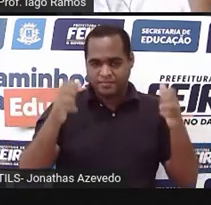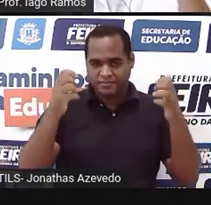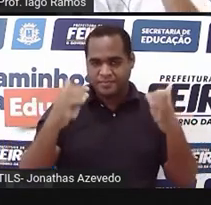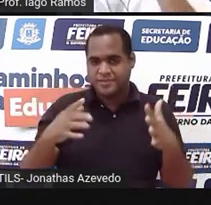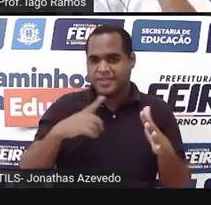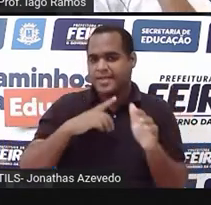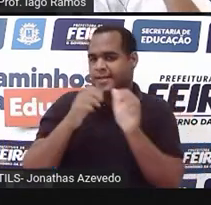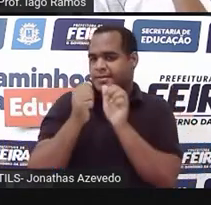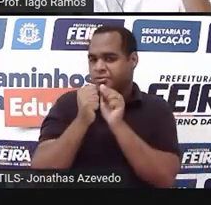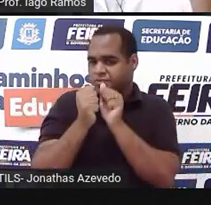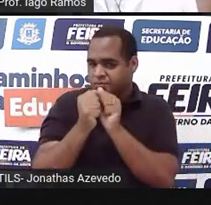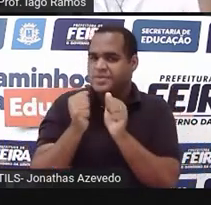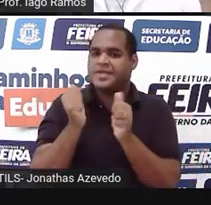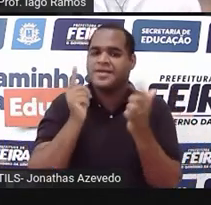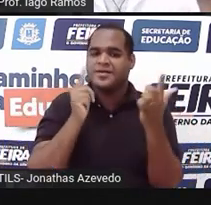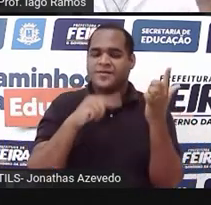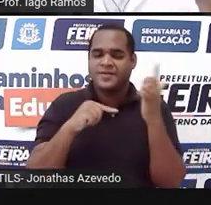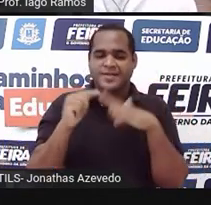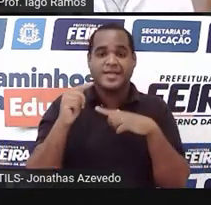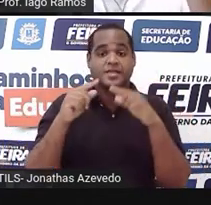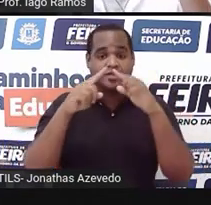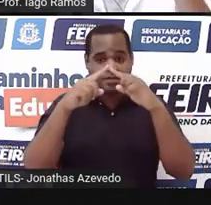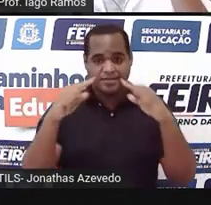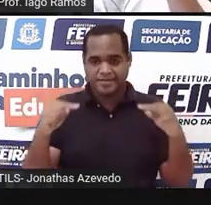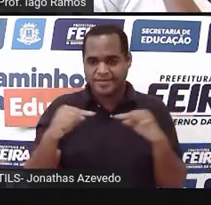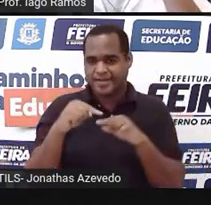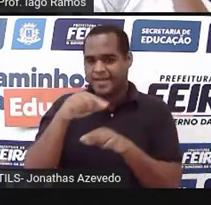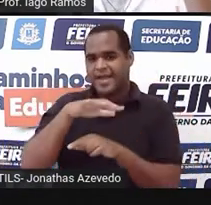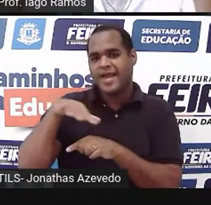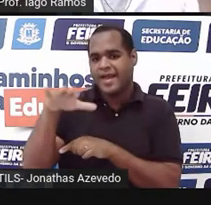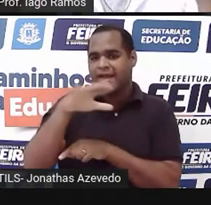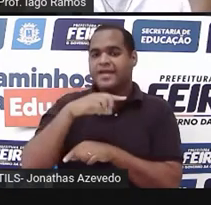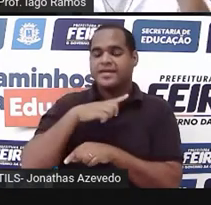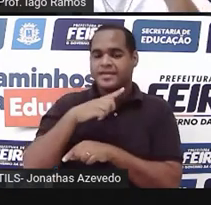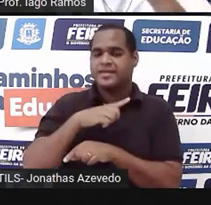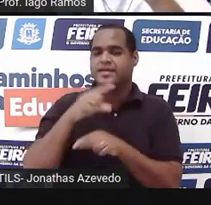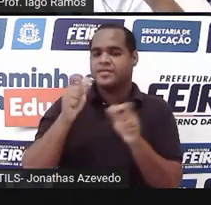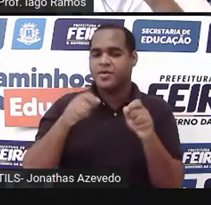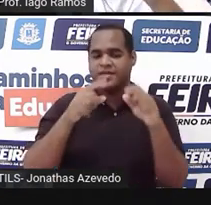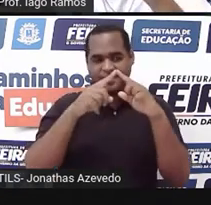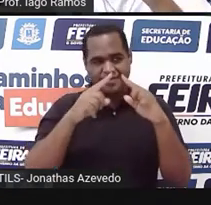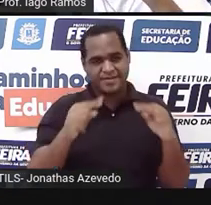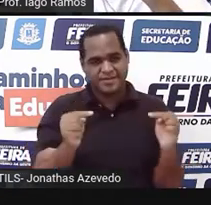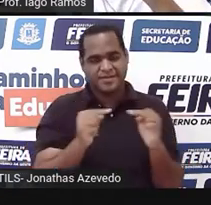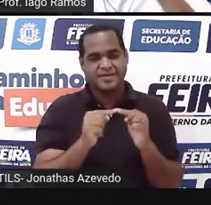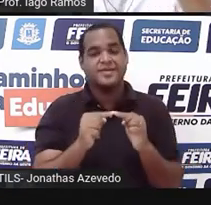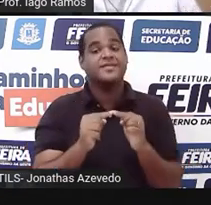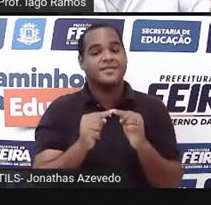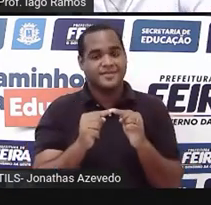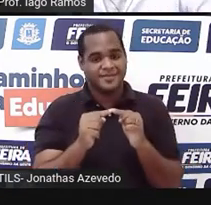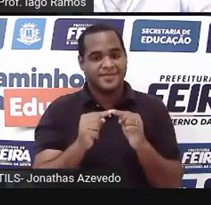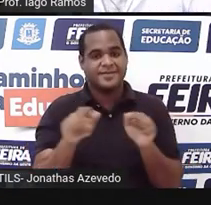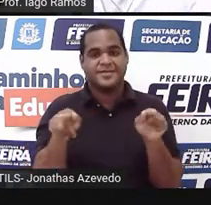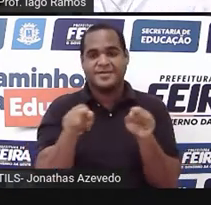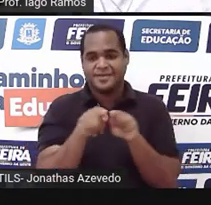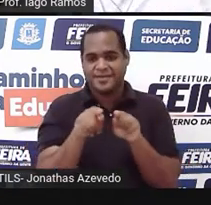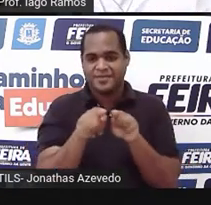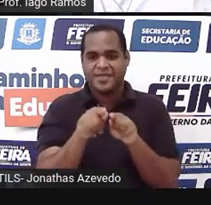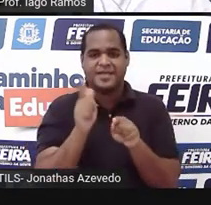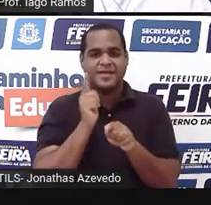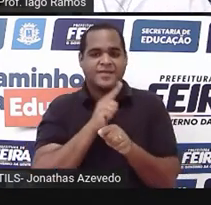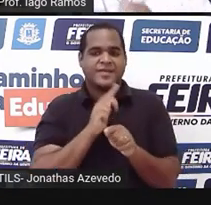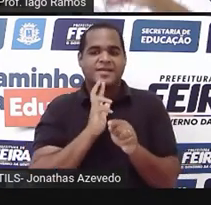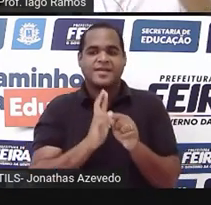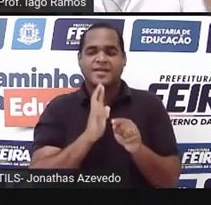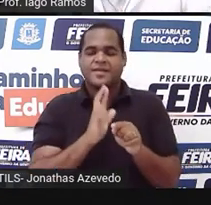esses dois triângulos a gente junta a área desses dois triângulos e a gente tem como